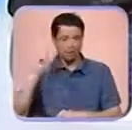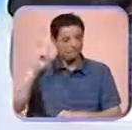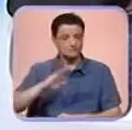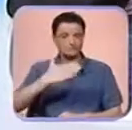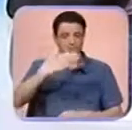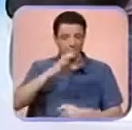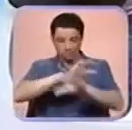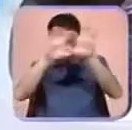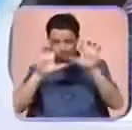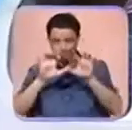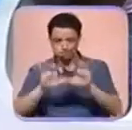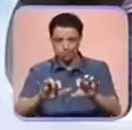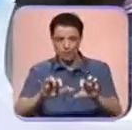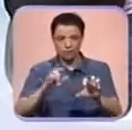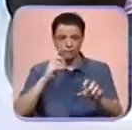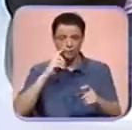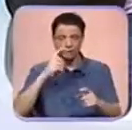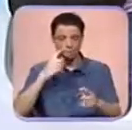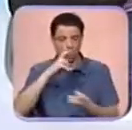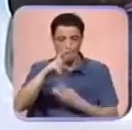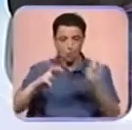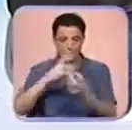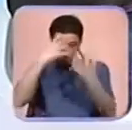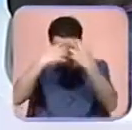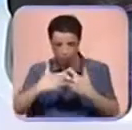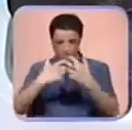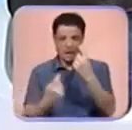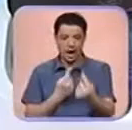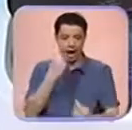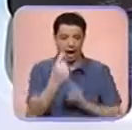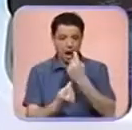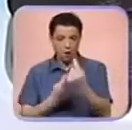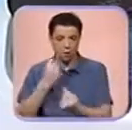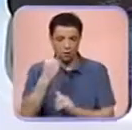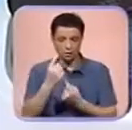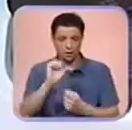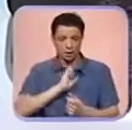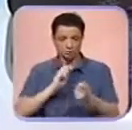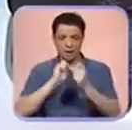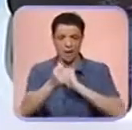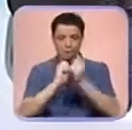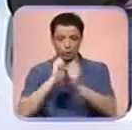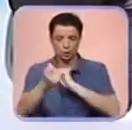interrogação, fomos à procura das dúvidas que alguns daqueles que se cruzaram com a nossa reportagem